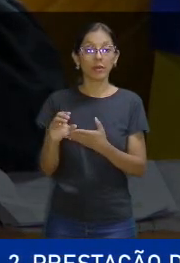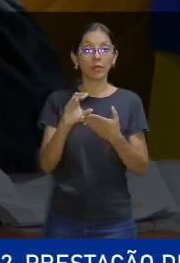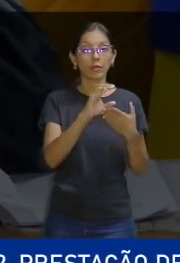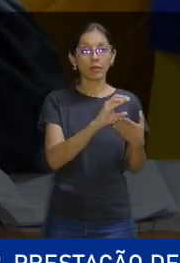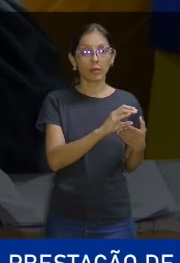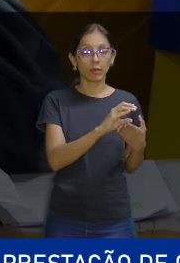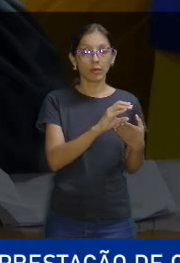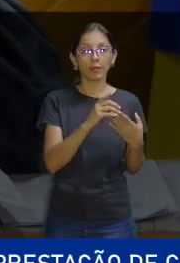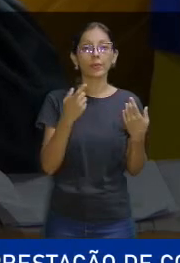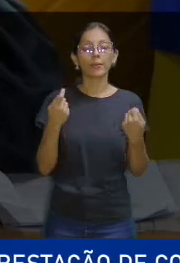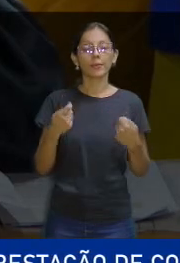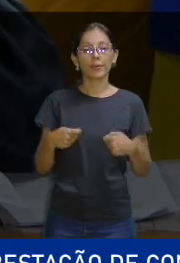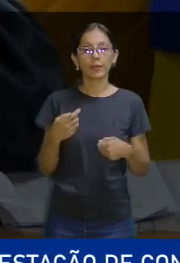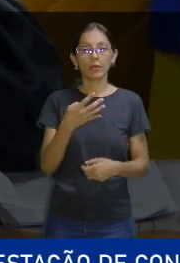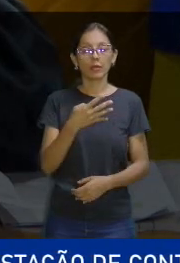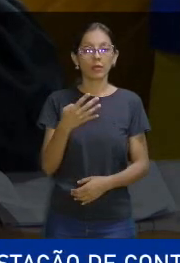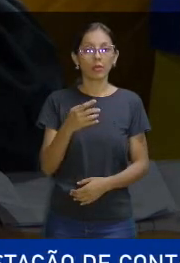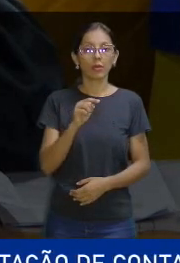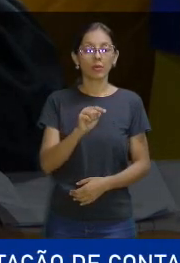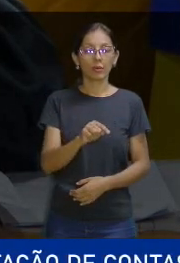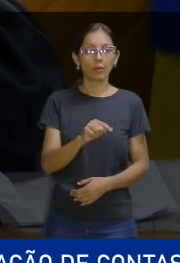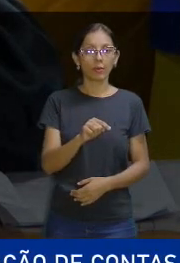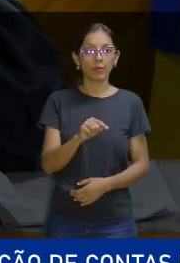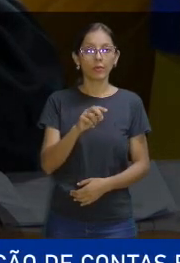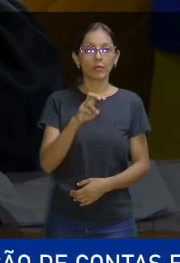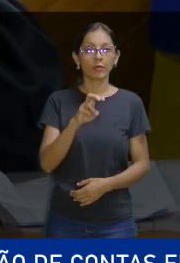da quantia de R$